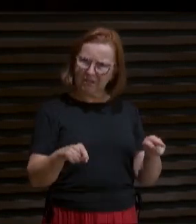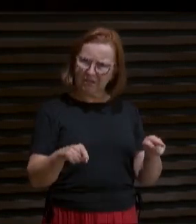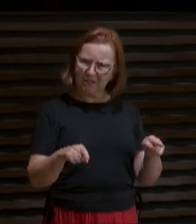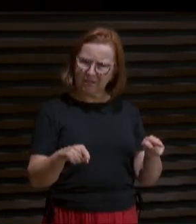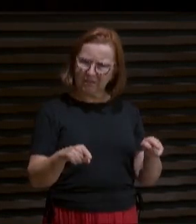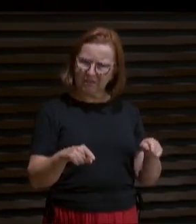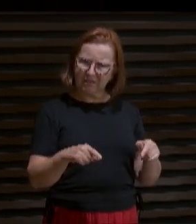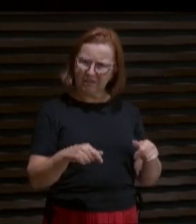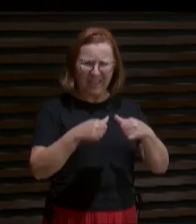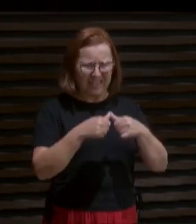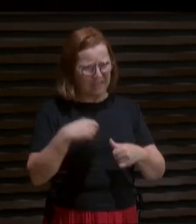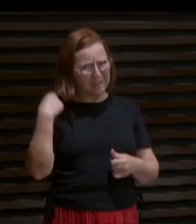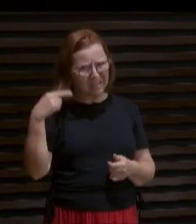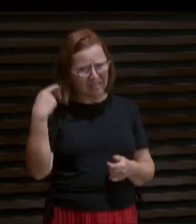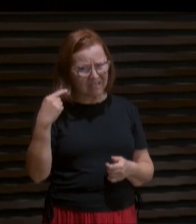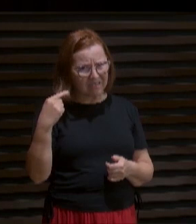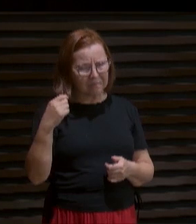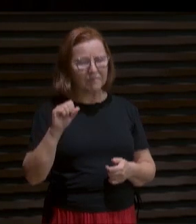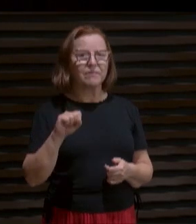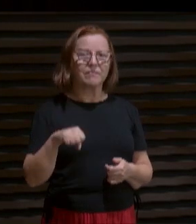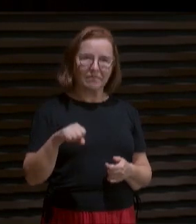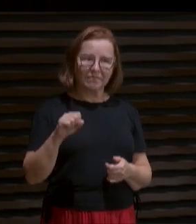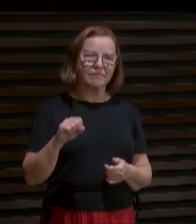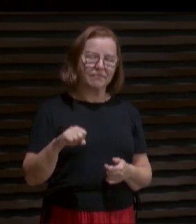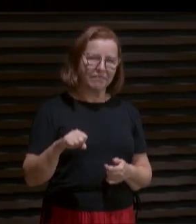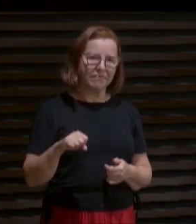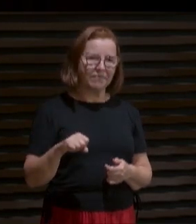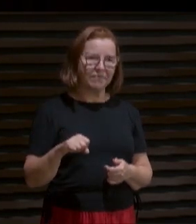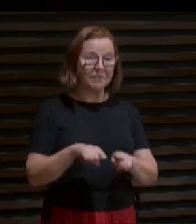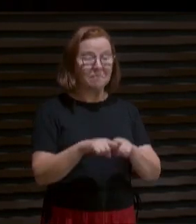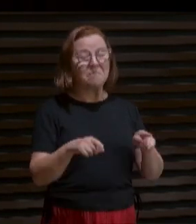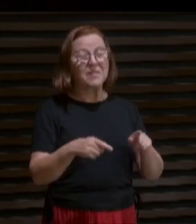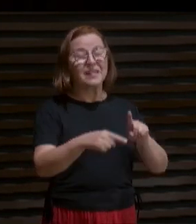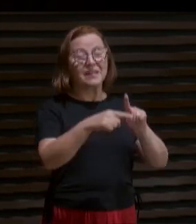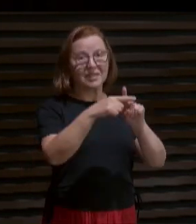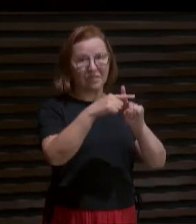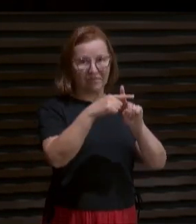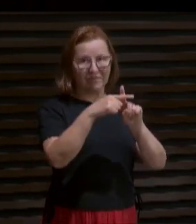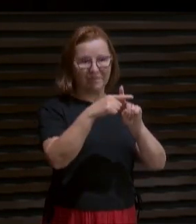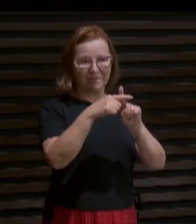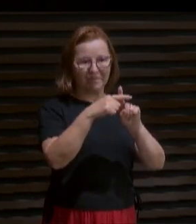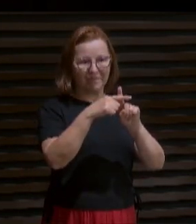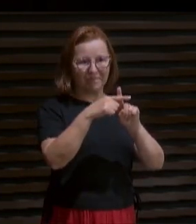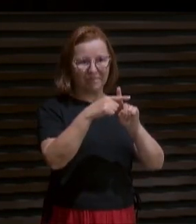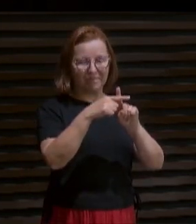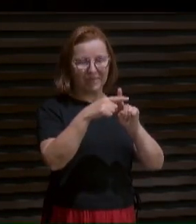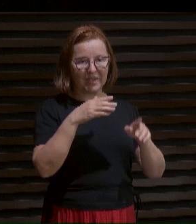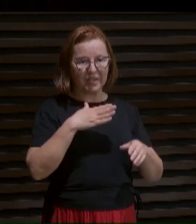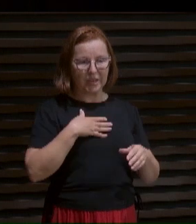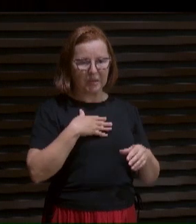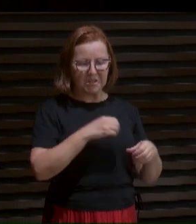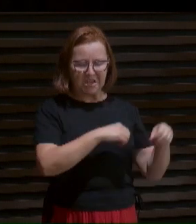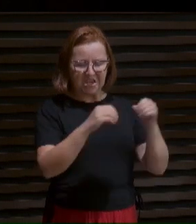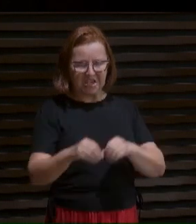absurdo? É. Mas foi essa cruz que me tirou desse pedestal,